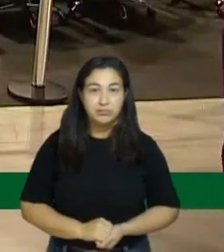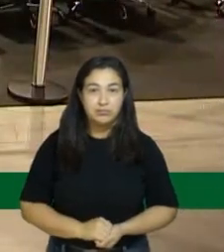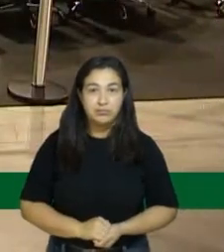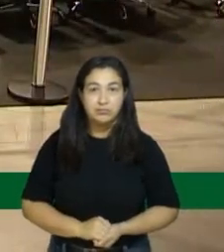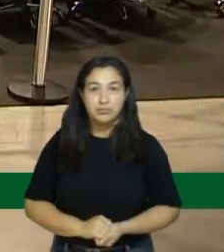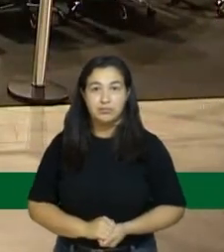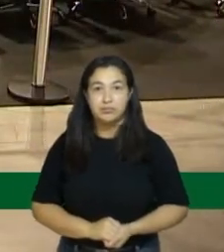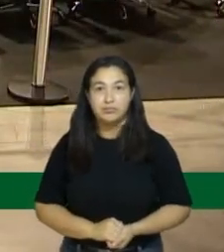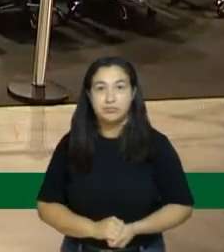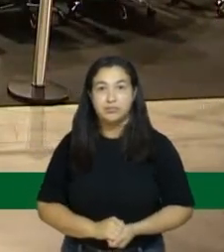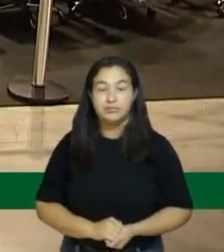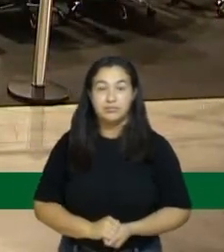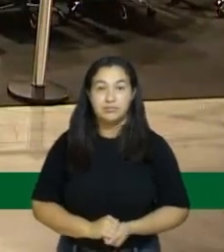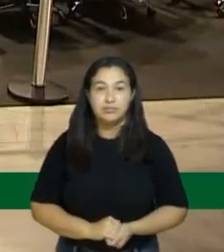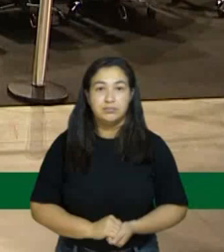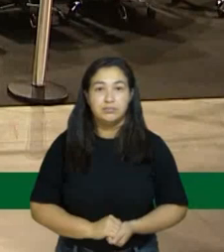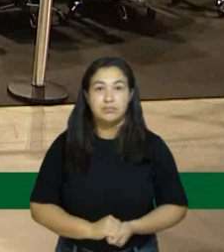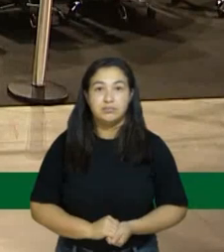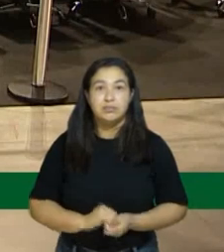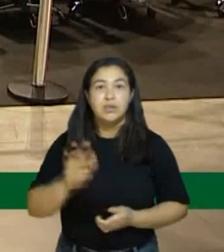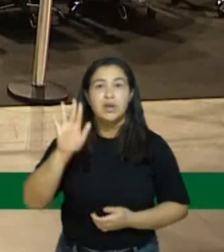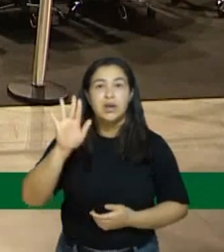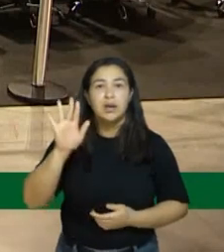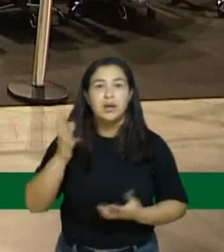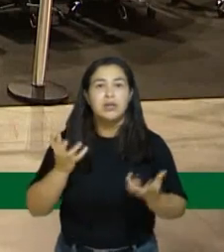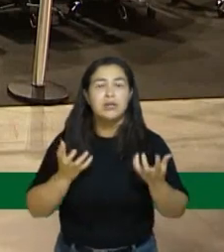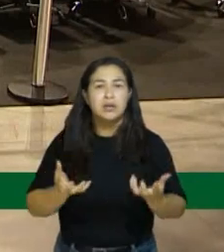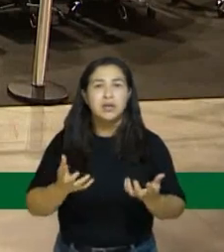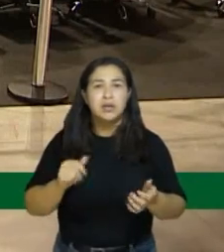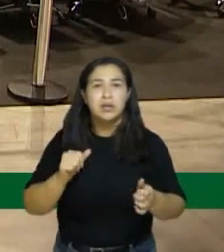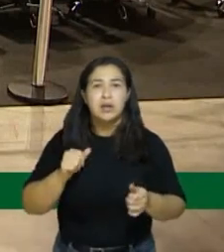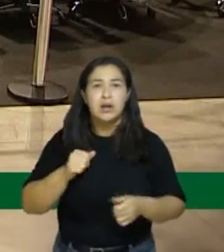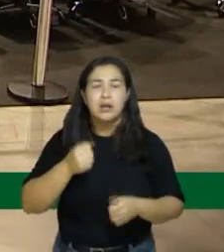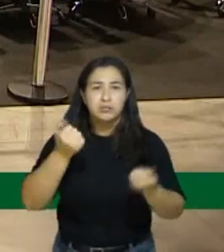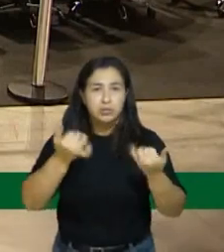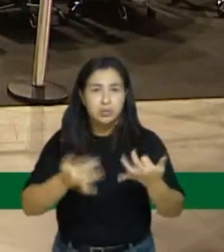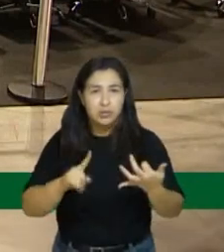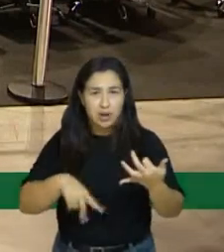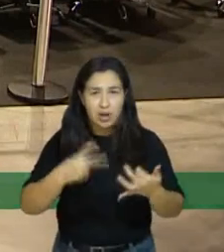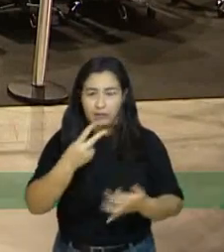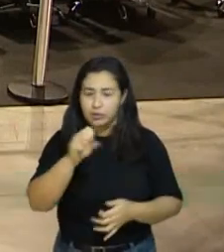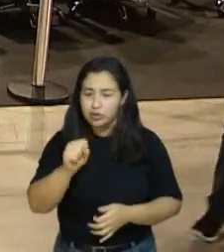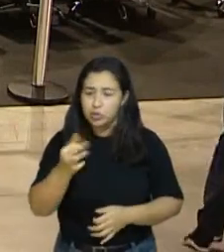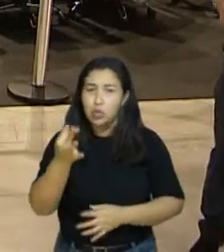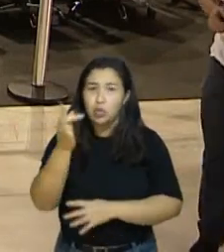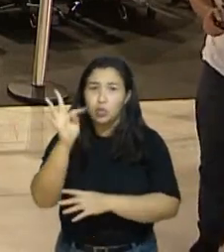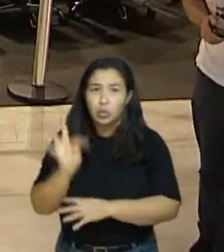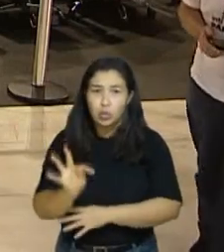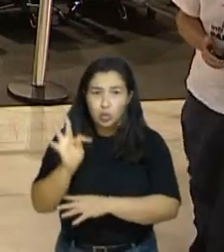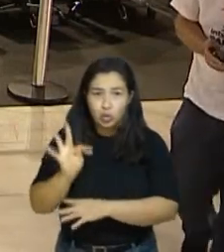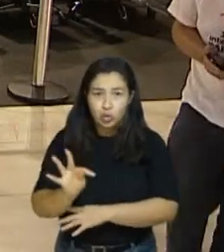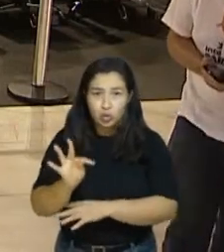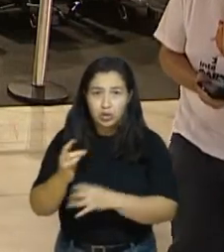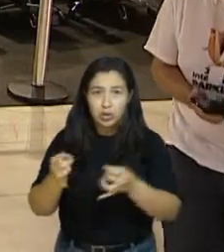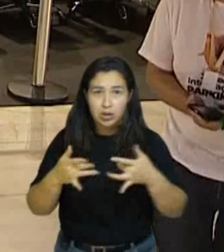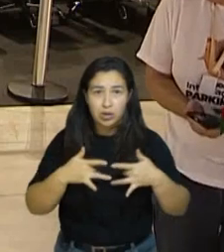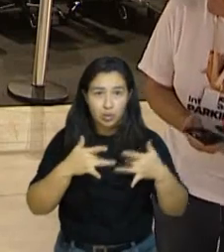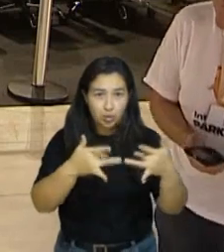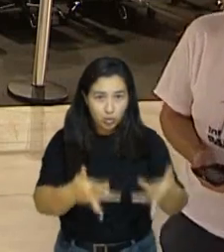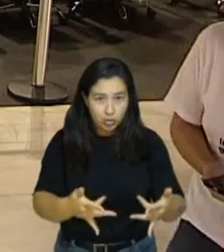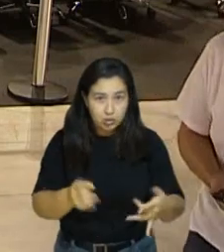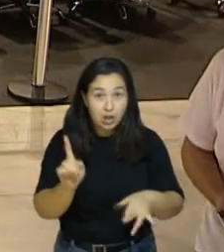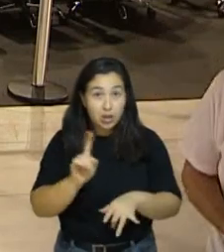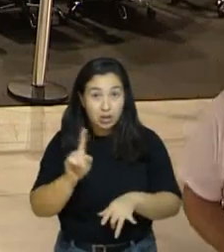presidente eu queria fazer uma retificação não foram 28 toneladas que saíram de doações de Jaraguá foram